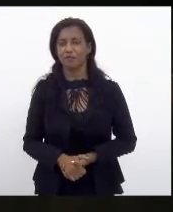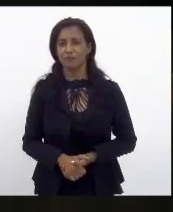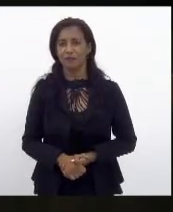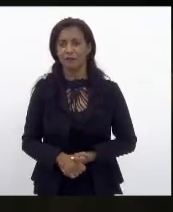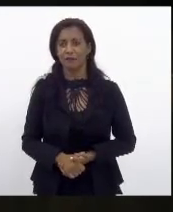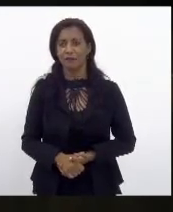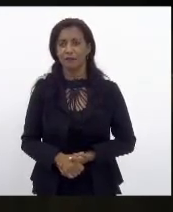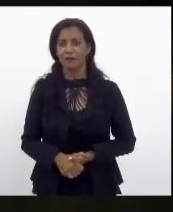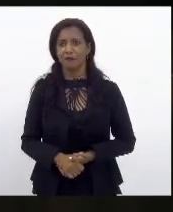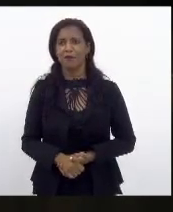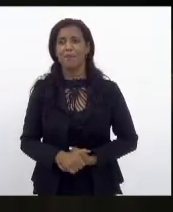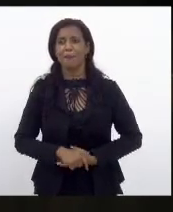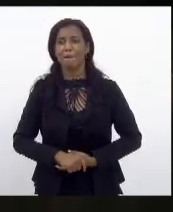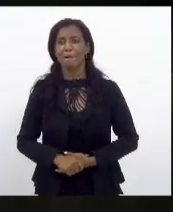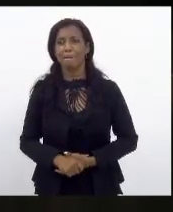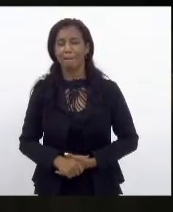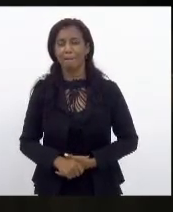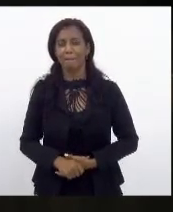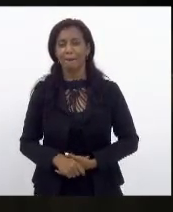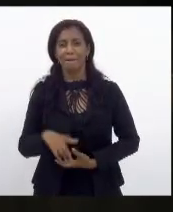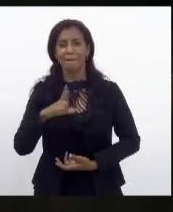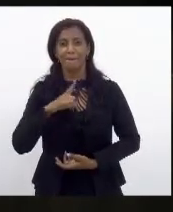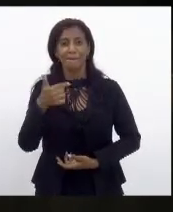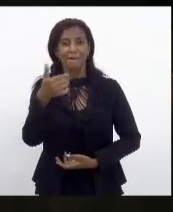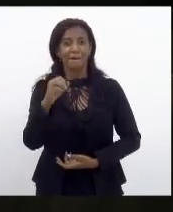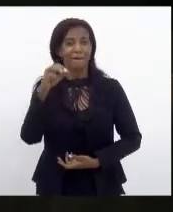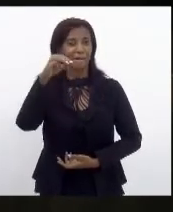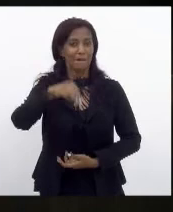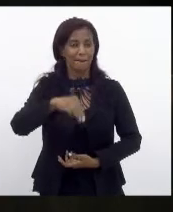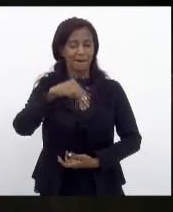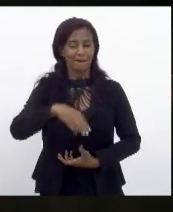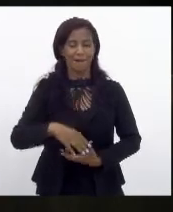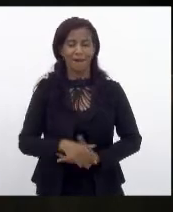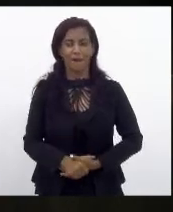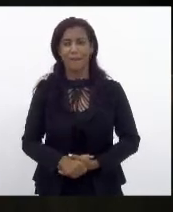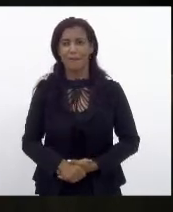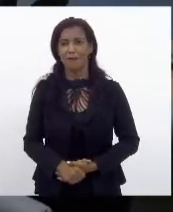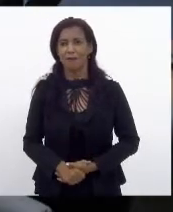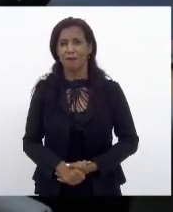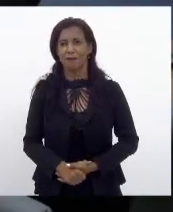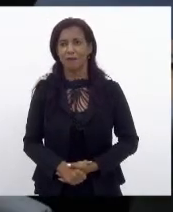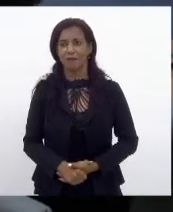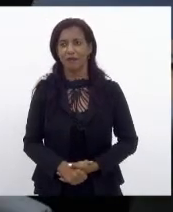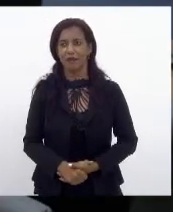Luiz Paulo. Vossa Excelência dispõe de 10 minutos no tempo regimental.